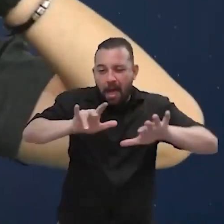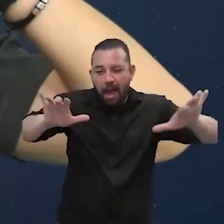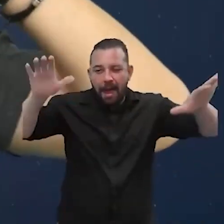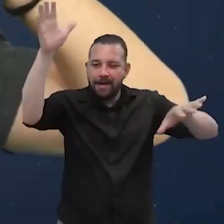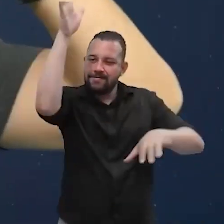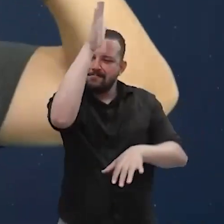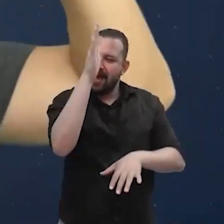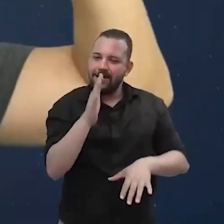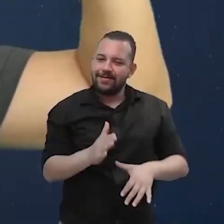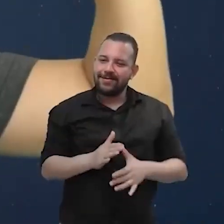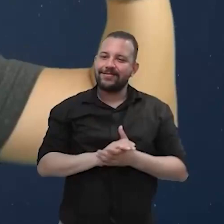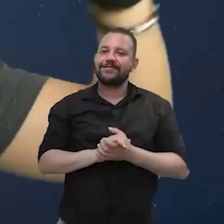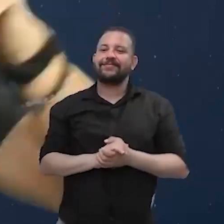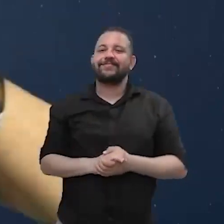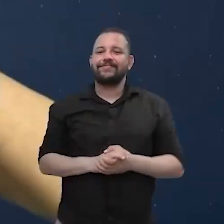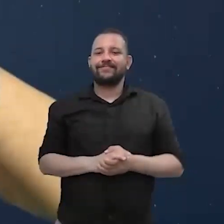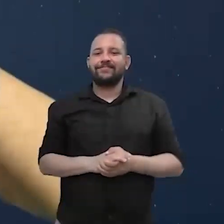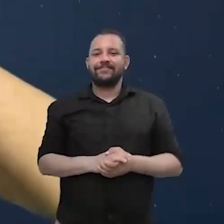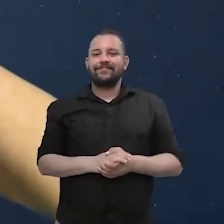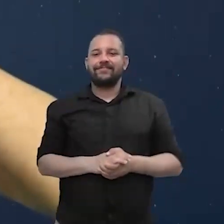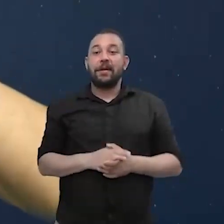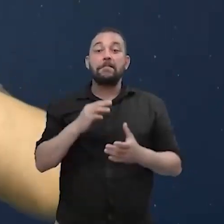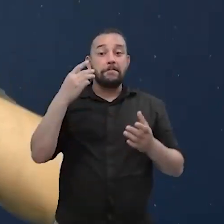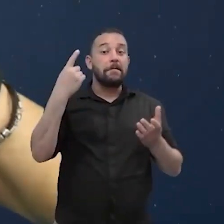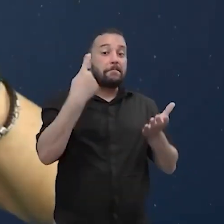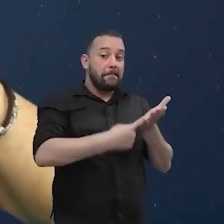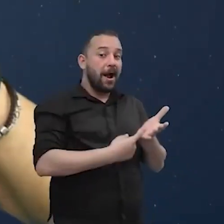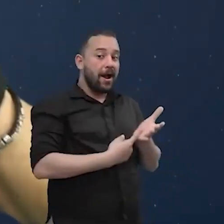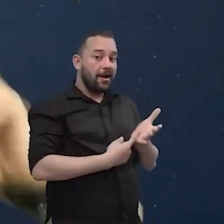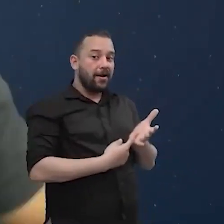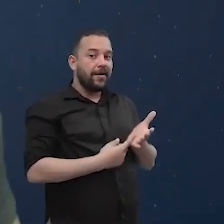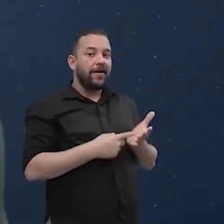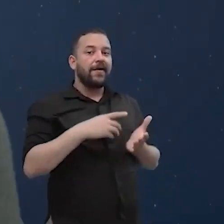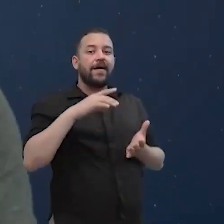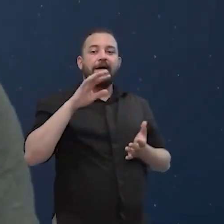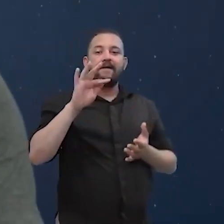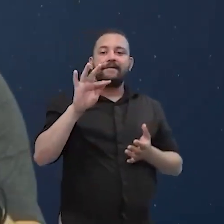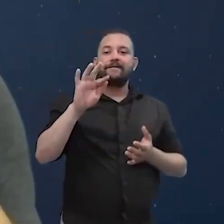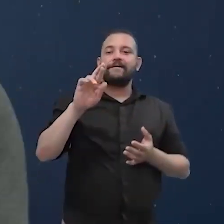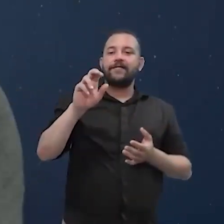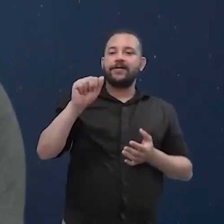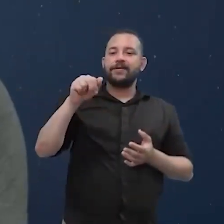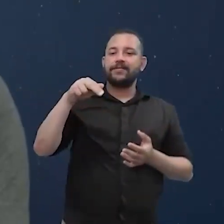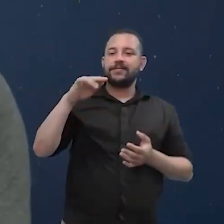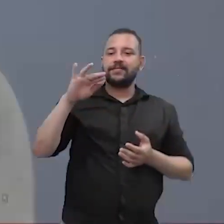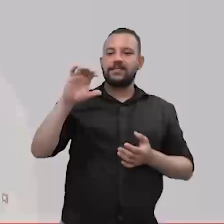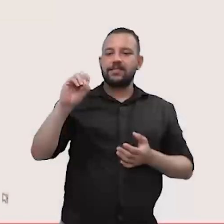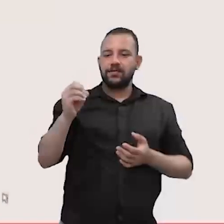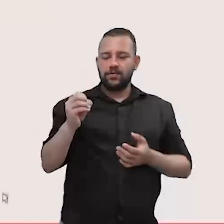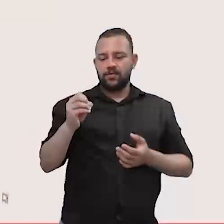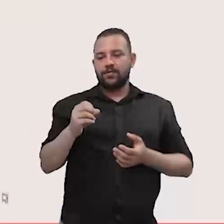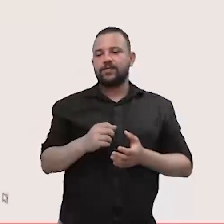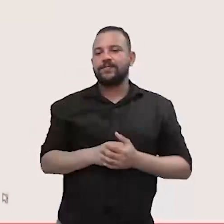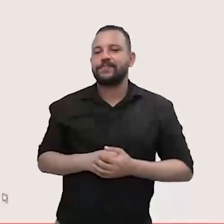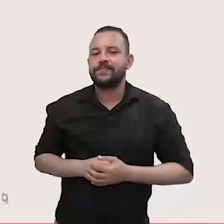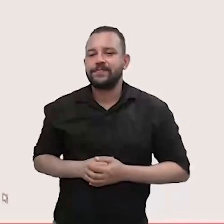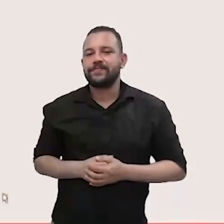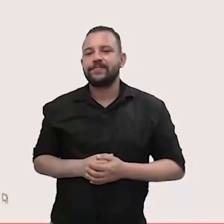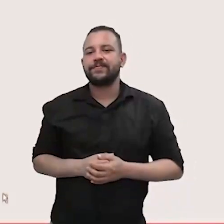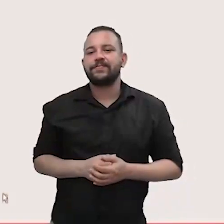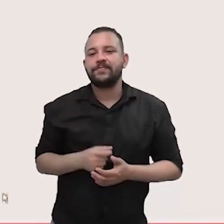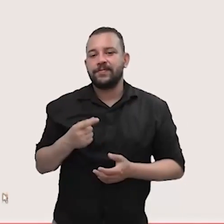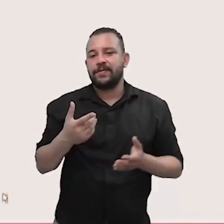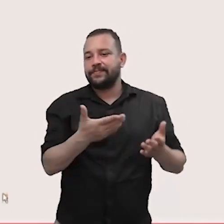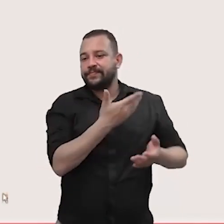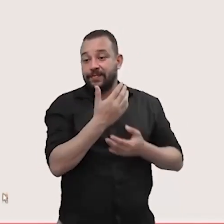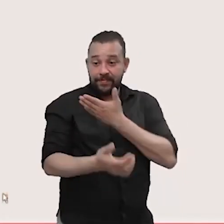Uau! Me marque, viu? Francisco Coutinho. Tudo bem? Então tá aí, projeta isso